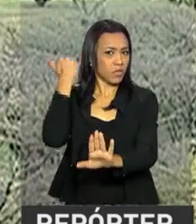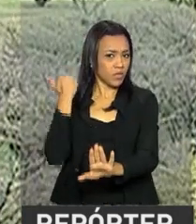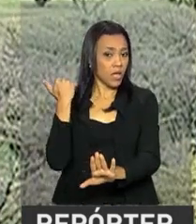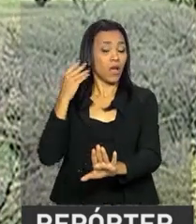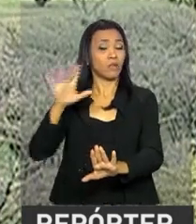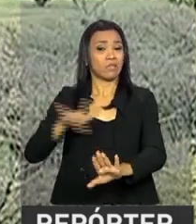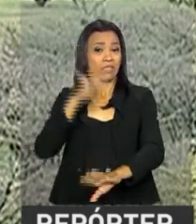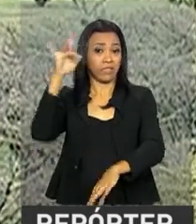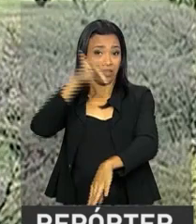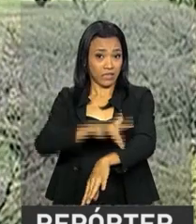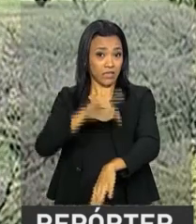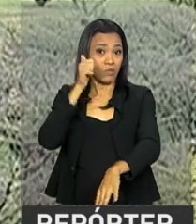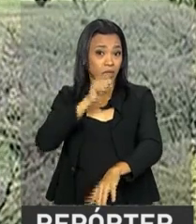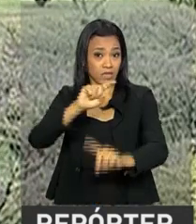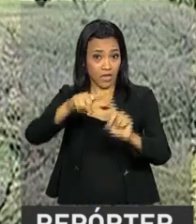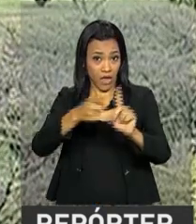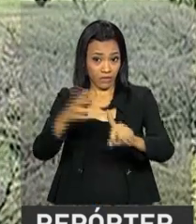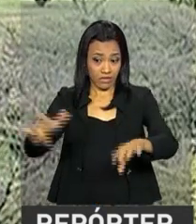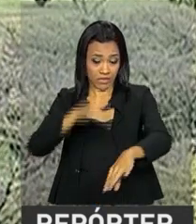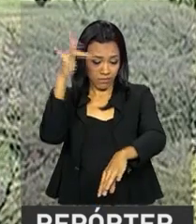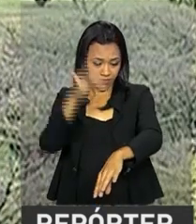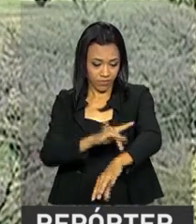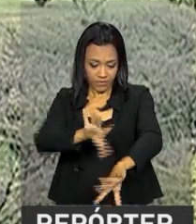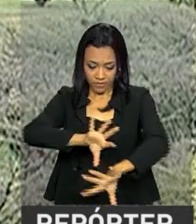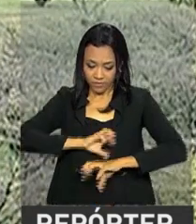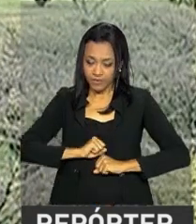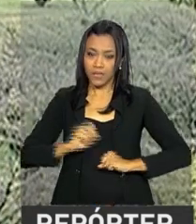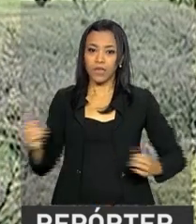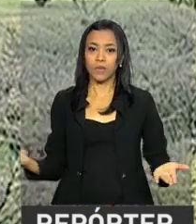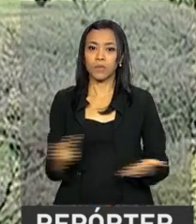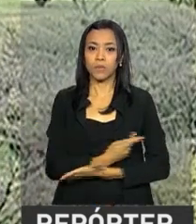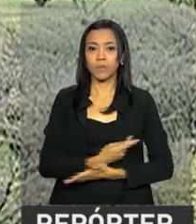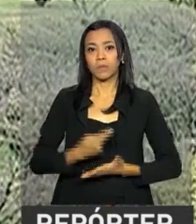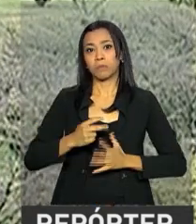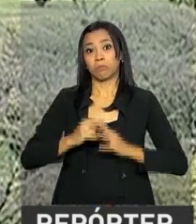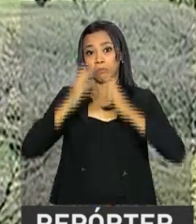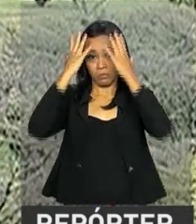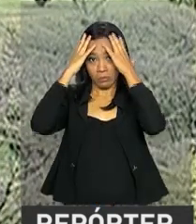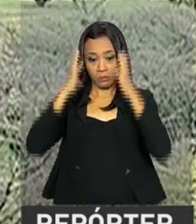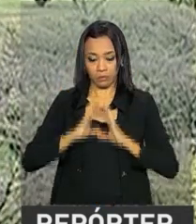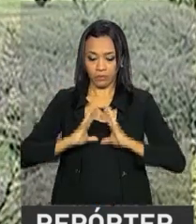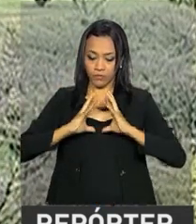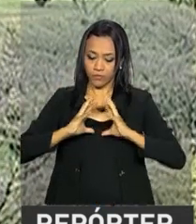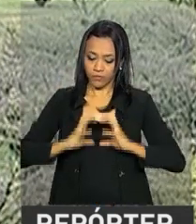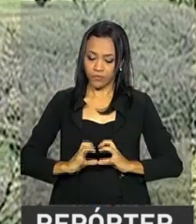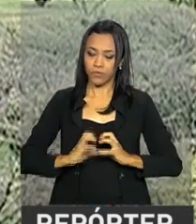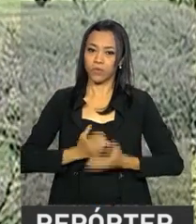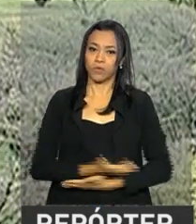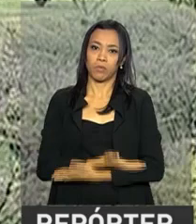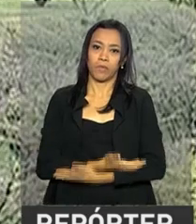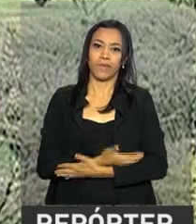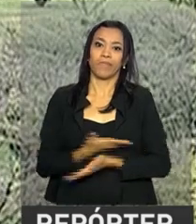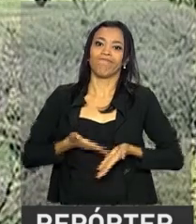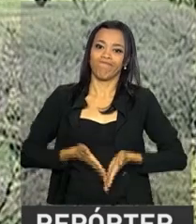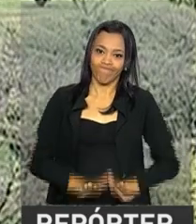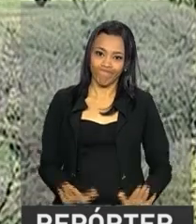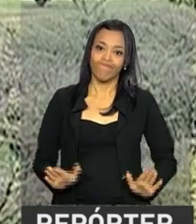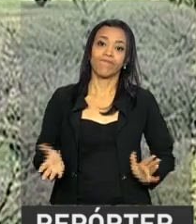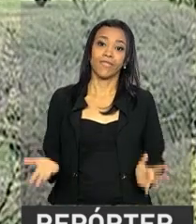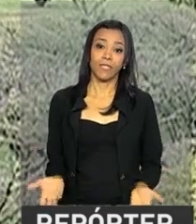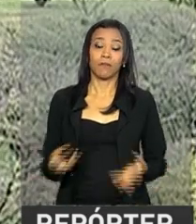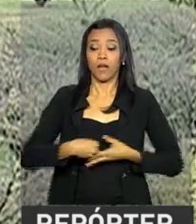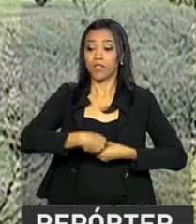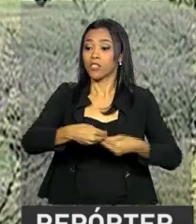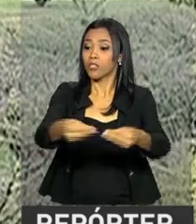em gestantes foi relacionada ao nascimento de bebês com microcefalia. A distribuição do produto